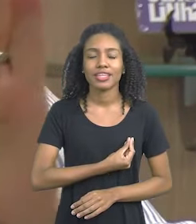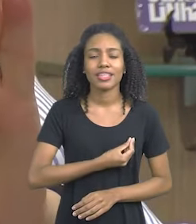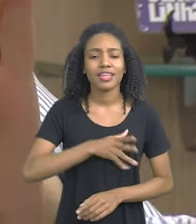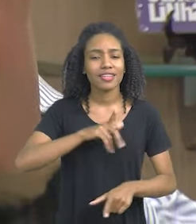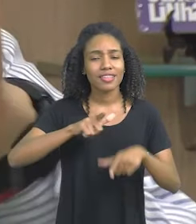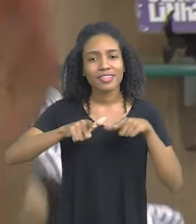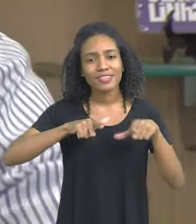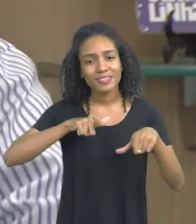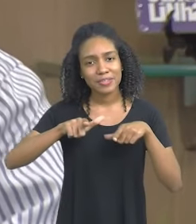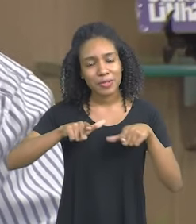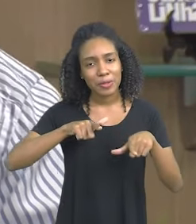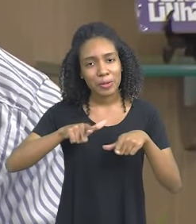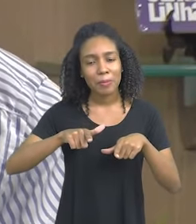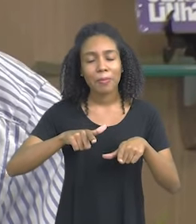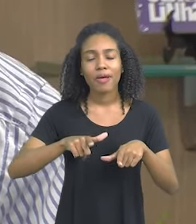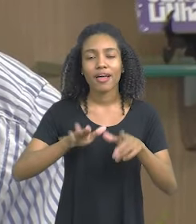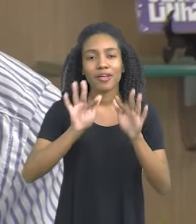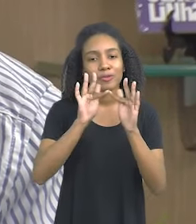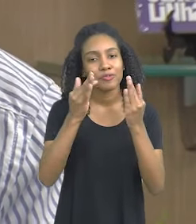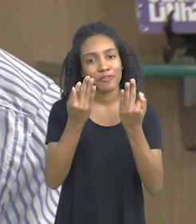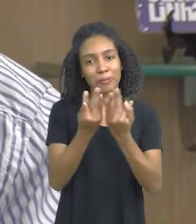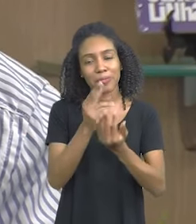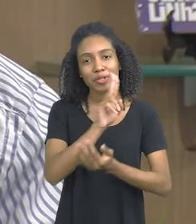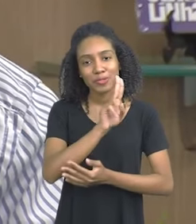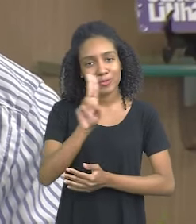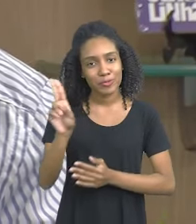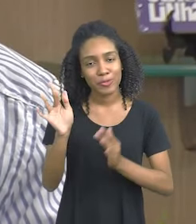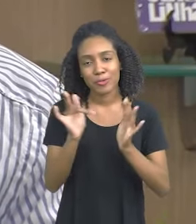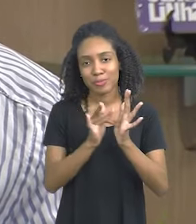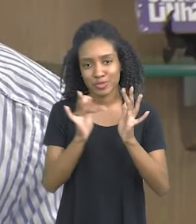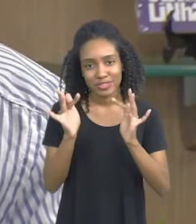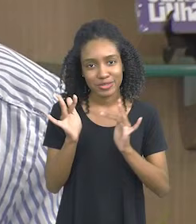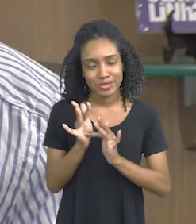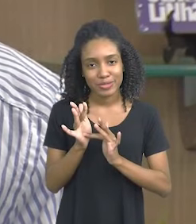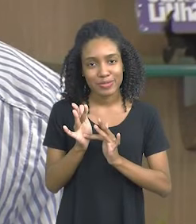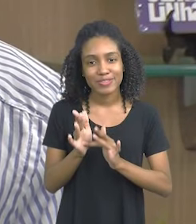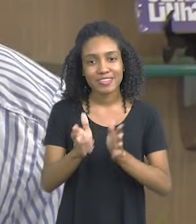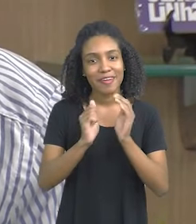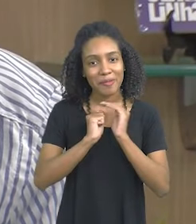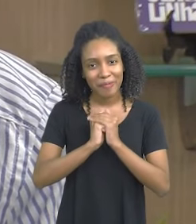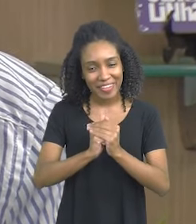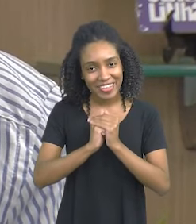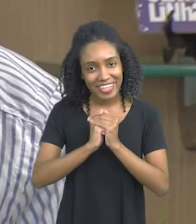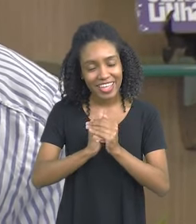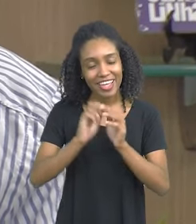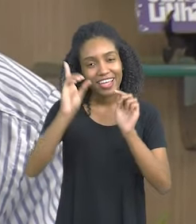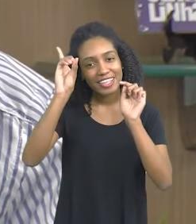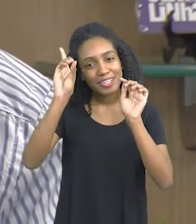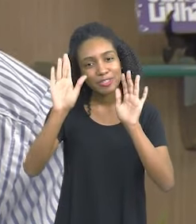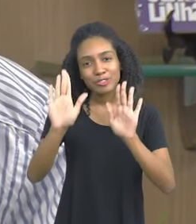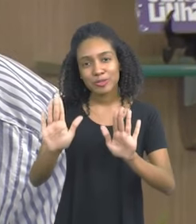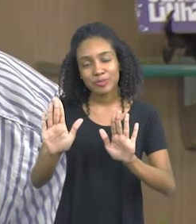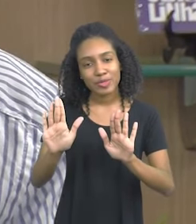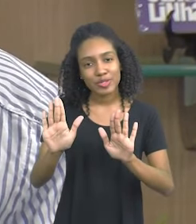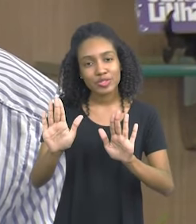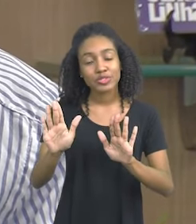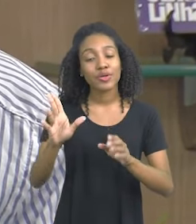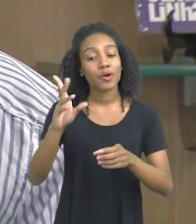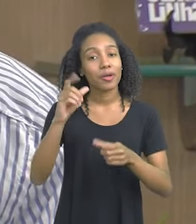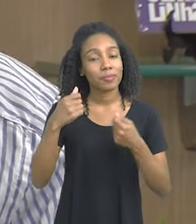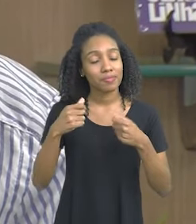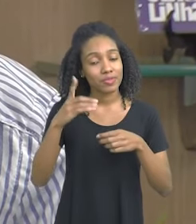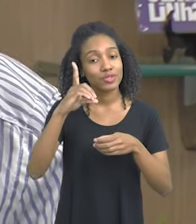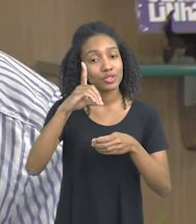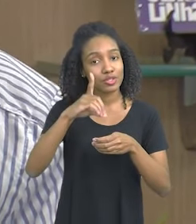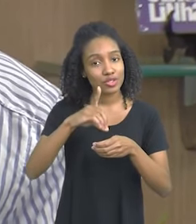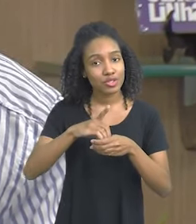seus negócios, sobre a sua casa, em nome do Senhor Jesus. Amém. Deus te abençoe, seja um dizimista fiel